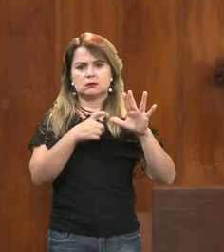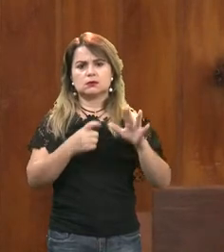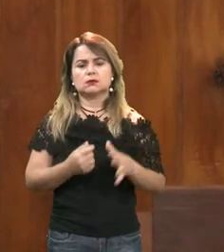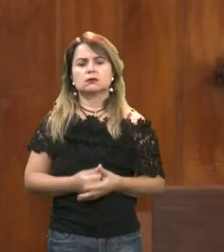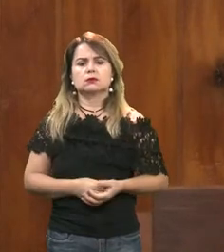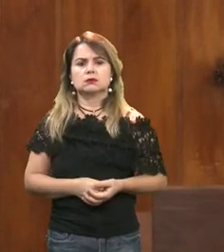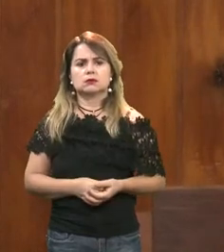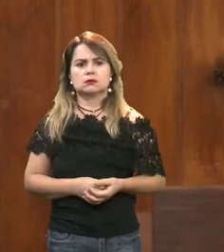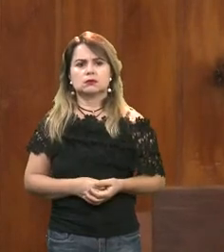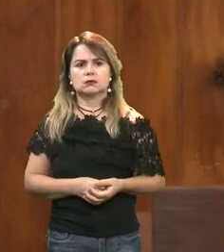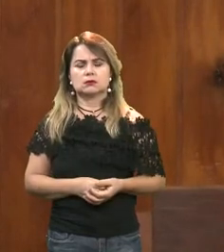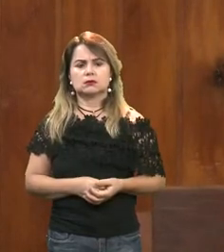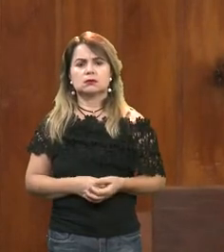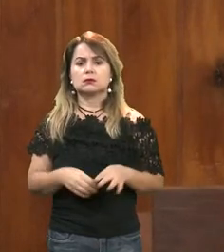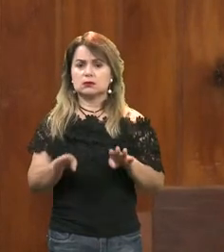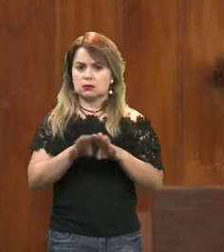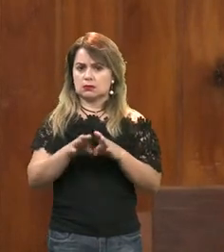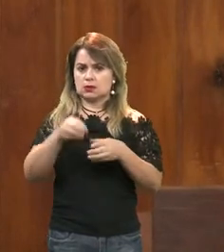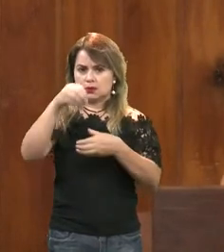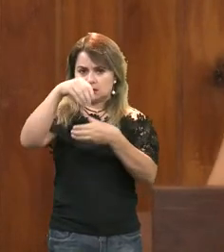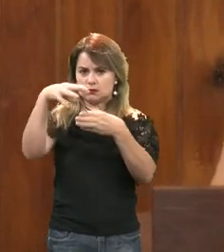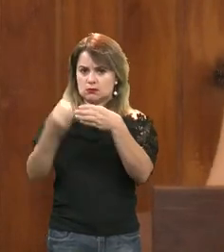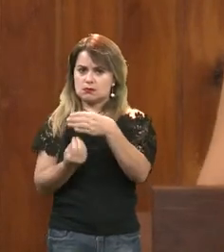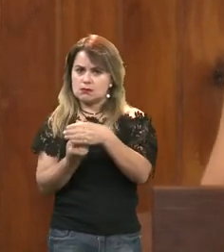Bem como o seu plantio,